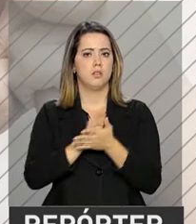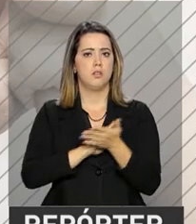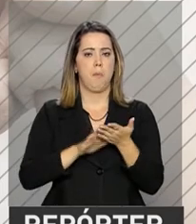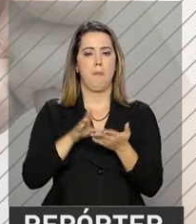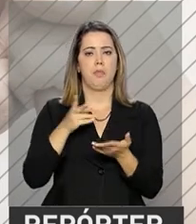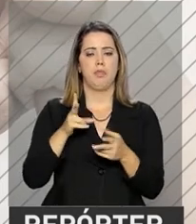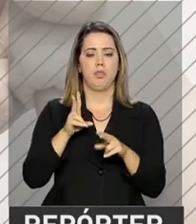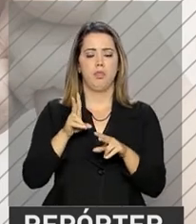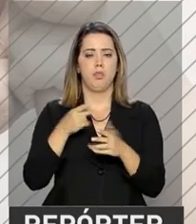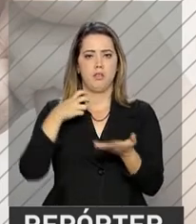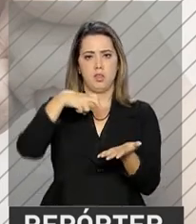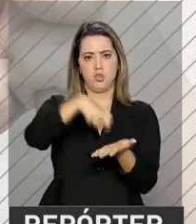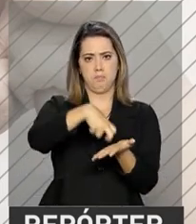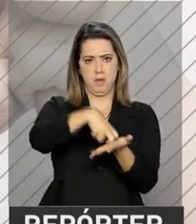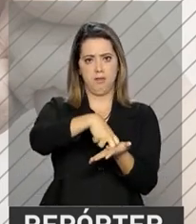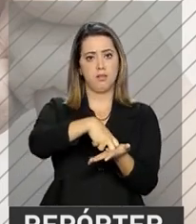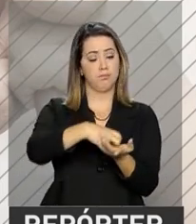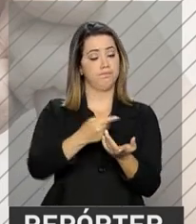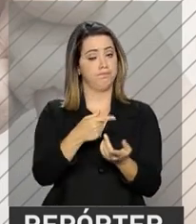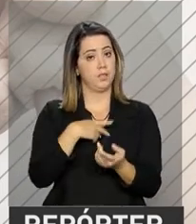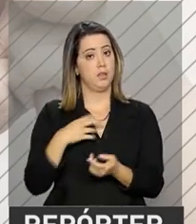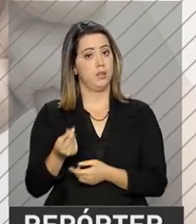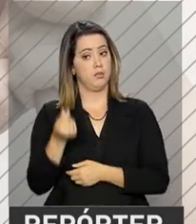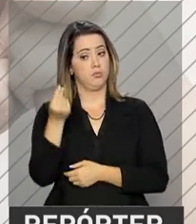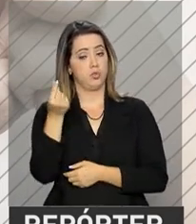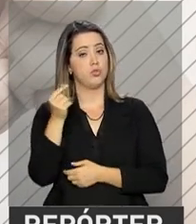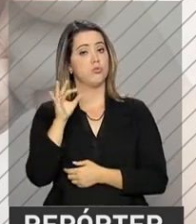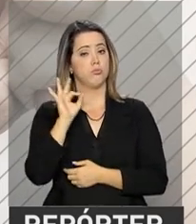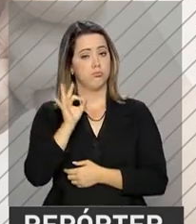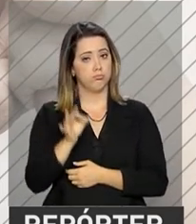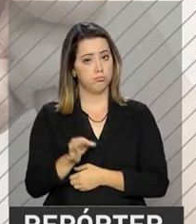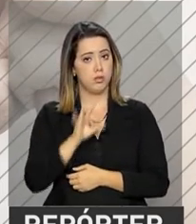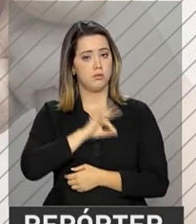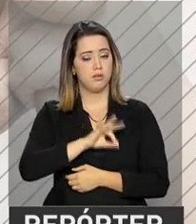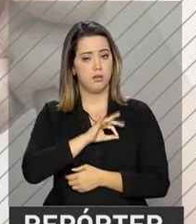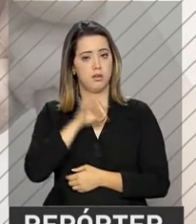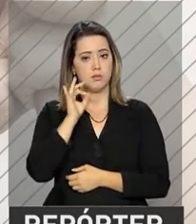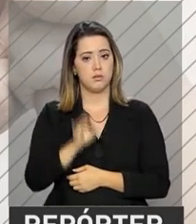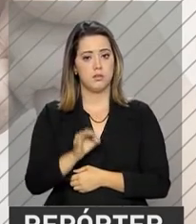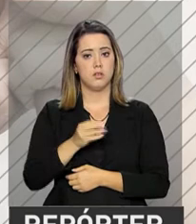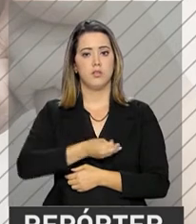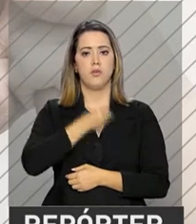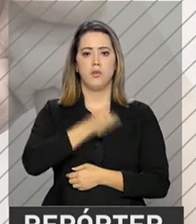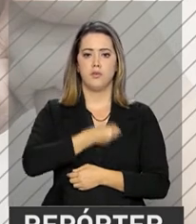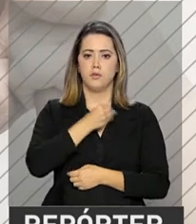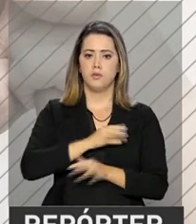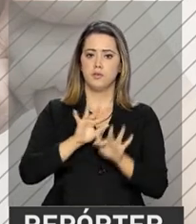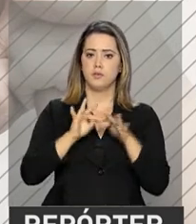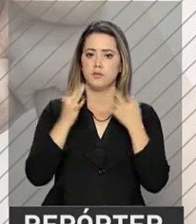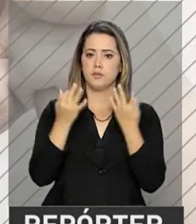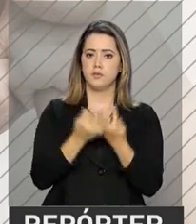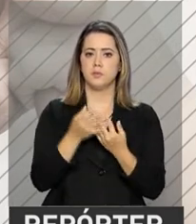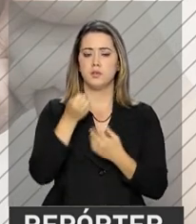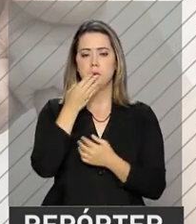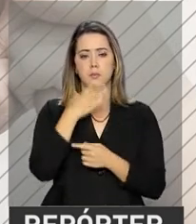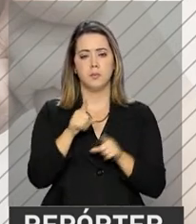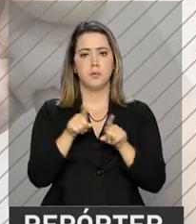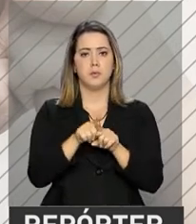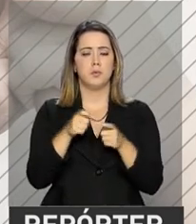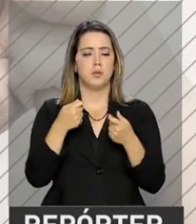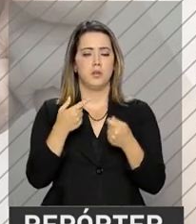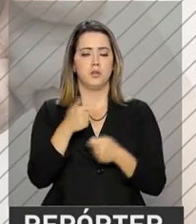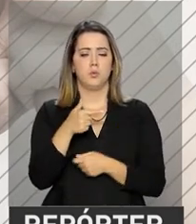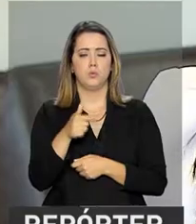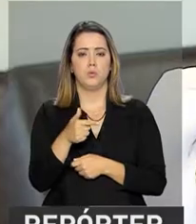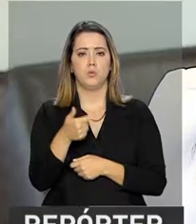antecedentes criminais, possuir situação financeira estável e uma convivência familiar estável e livre de pessoas dependentes